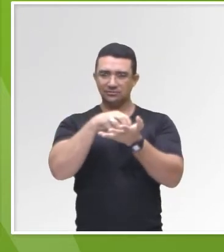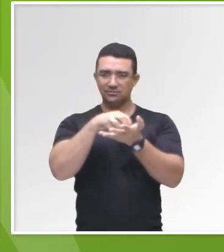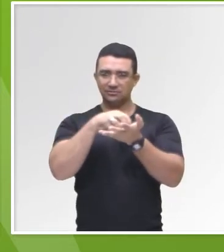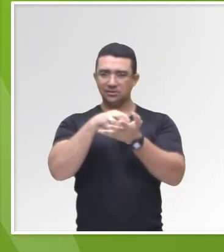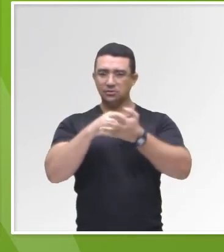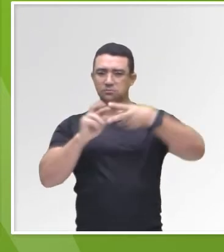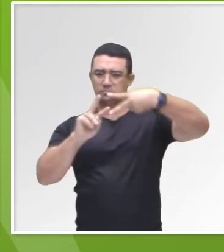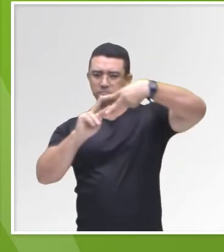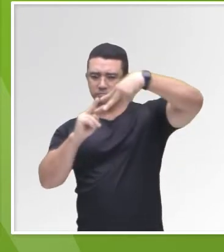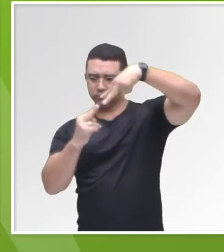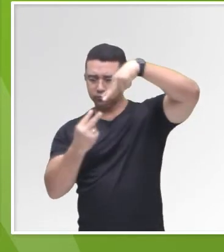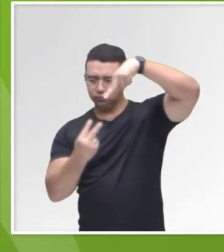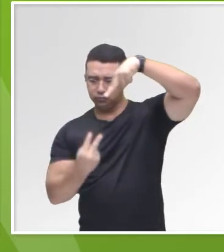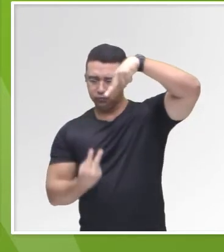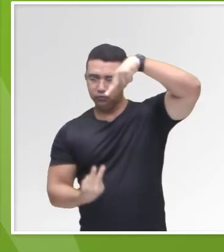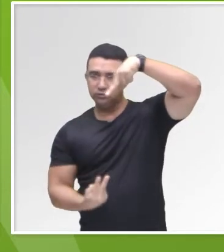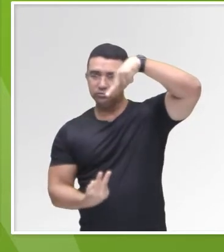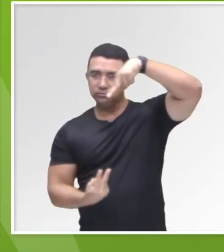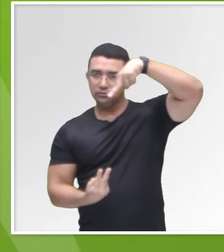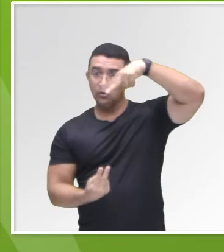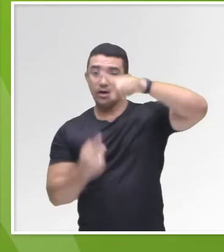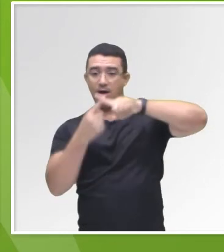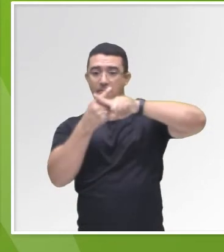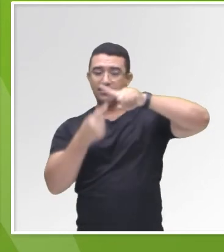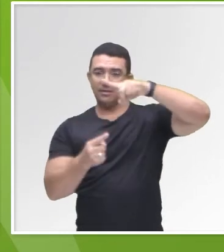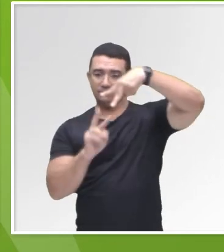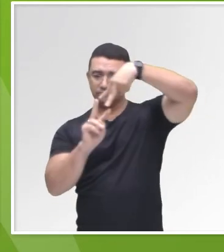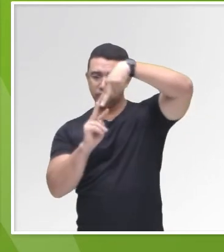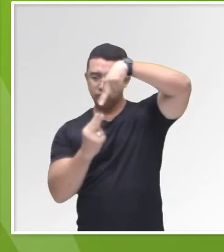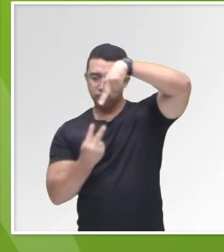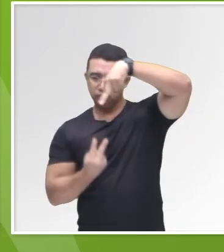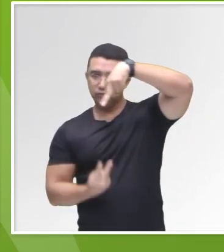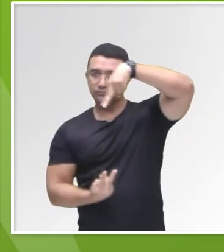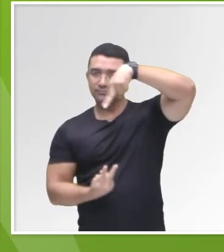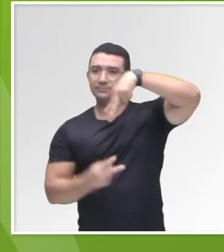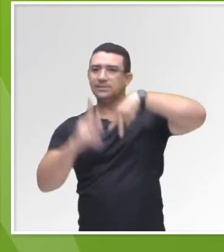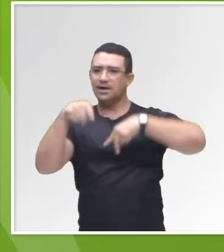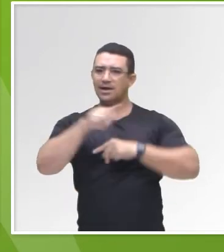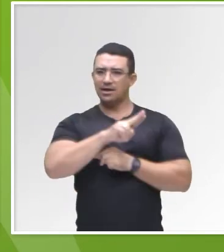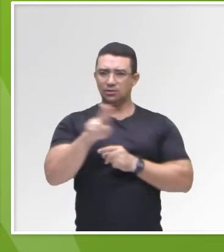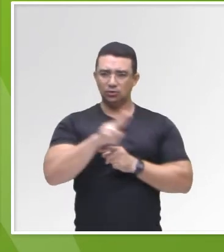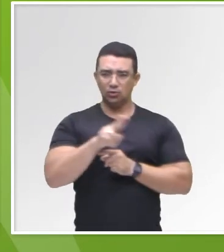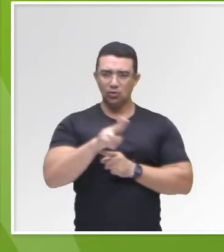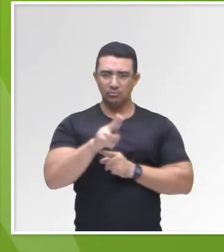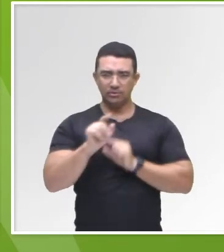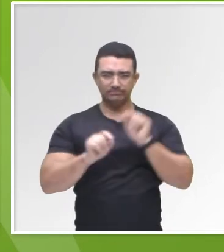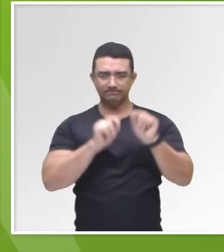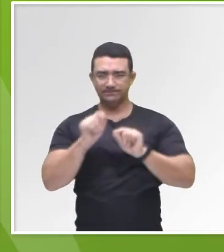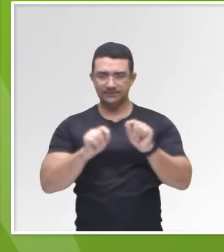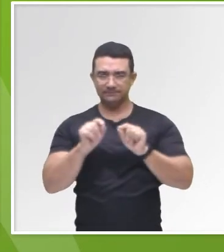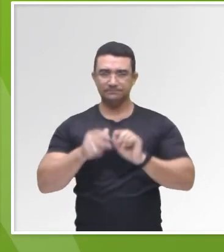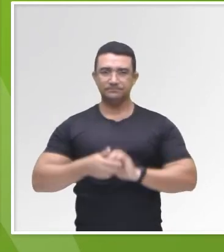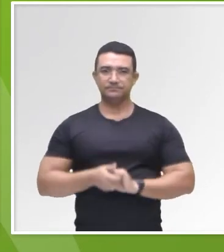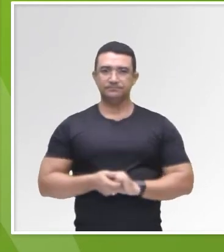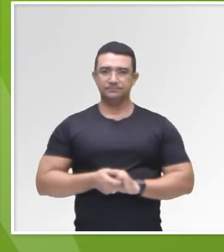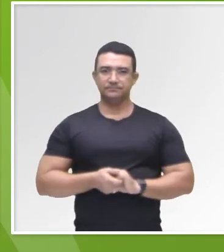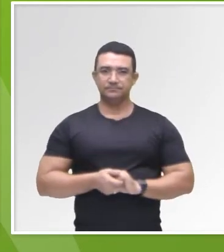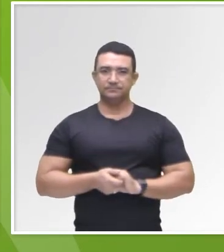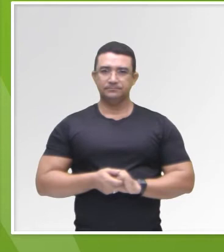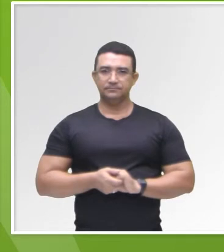deslocaram todos aqui para o meio, ó, que é a que a gente chama dessa